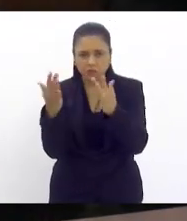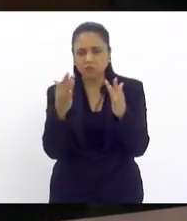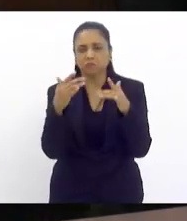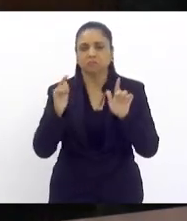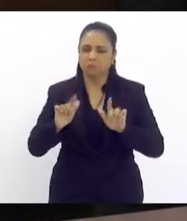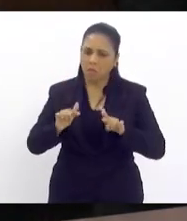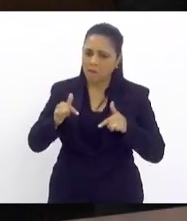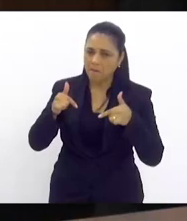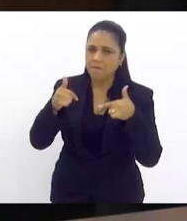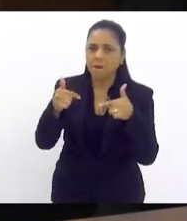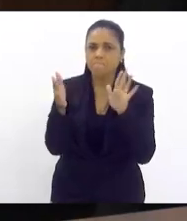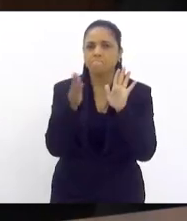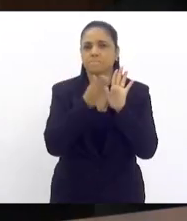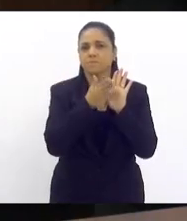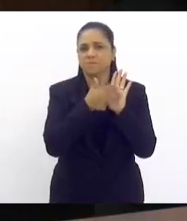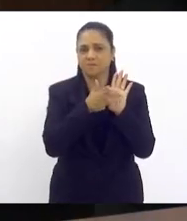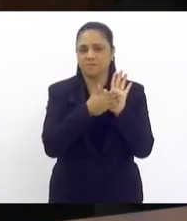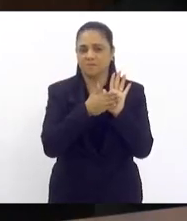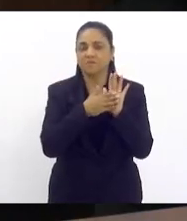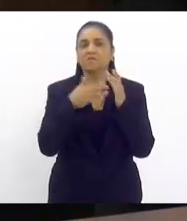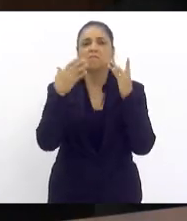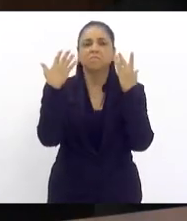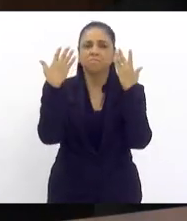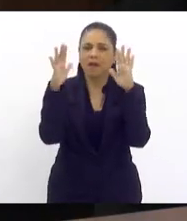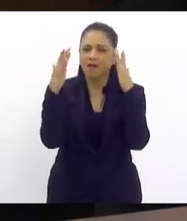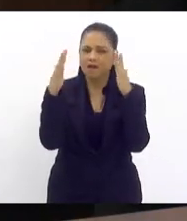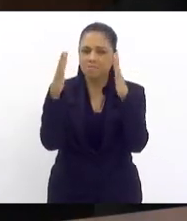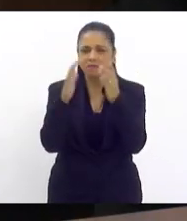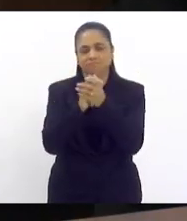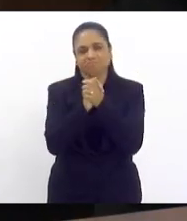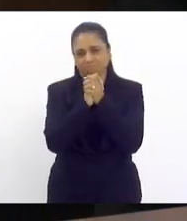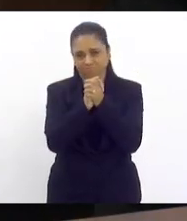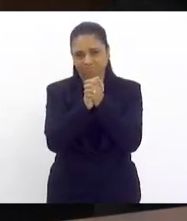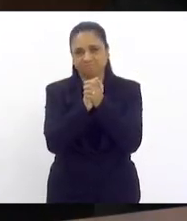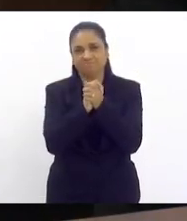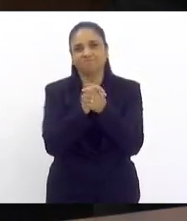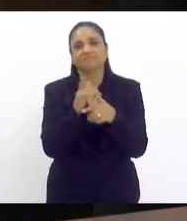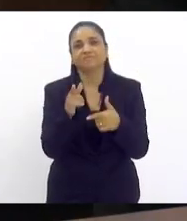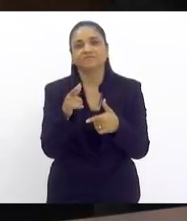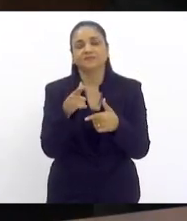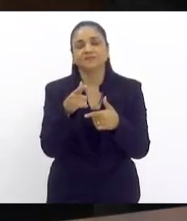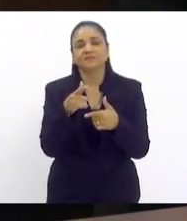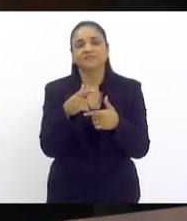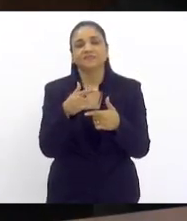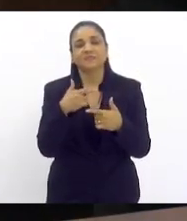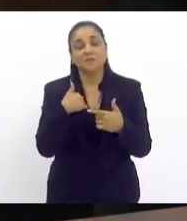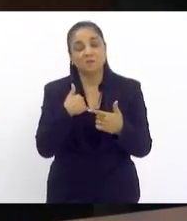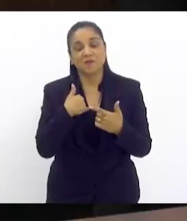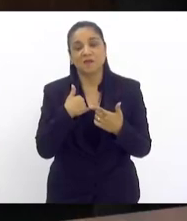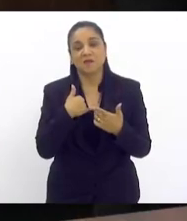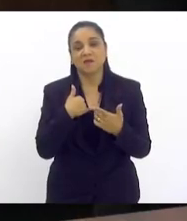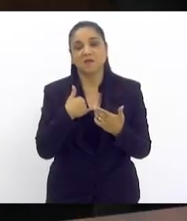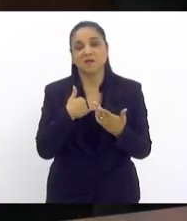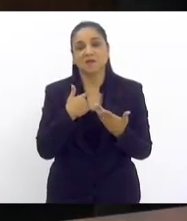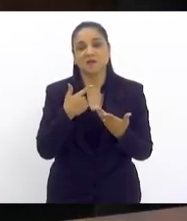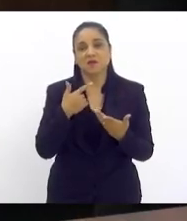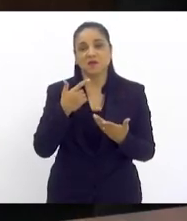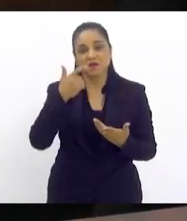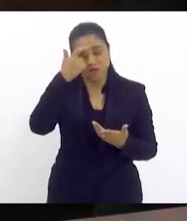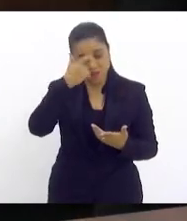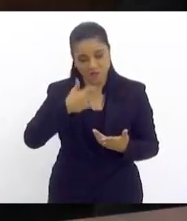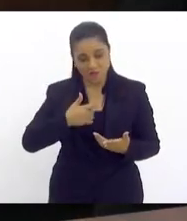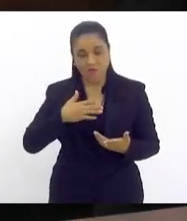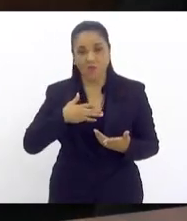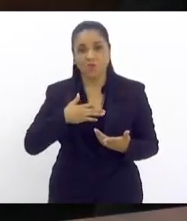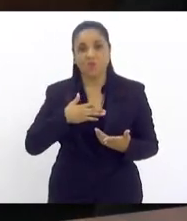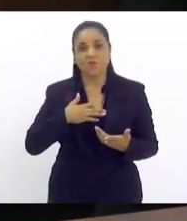tá? Então, parabéns. E para não perder a carona, eu já estive lá,